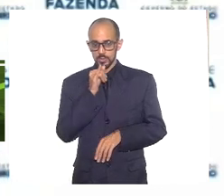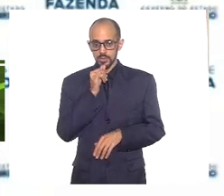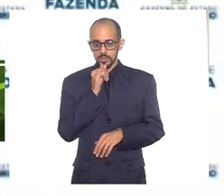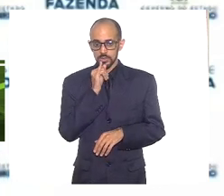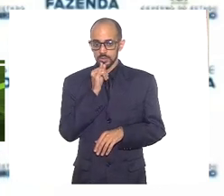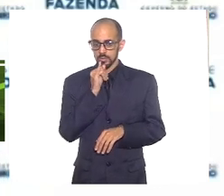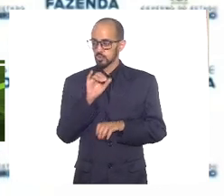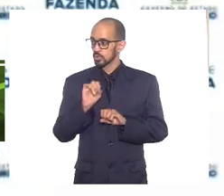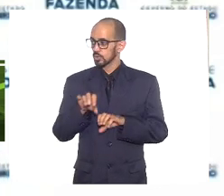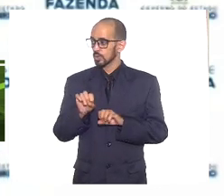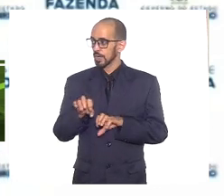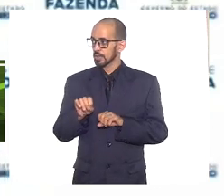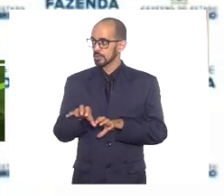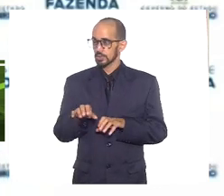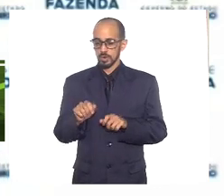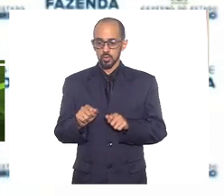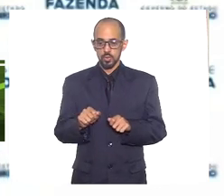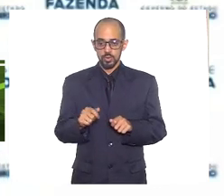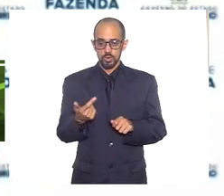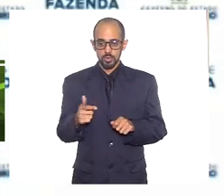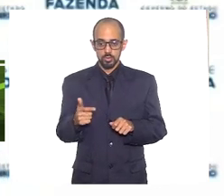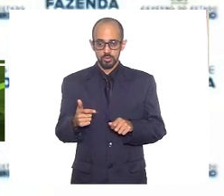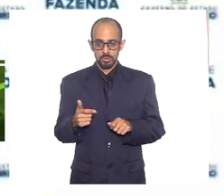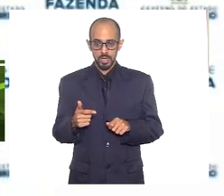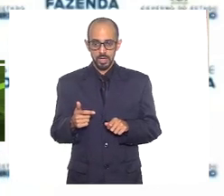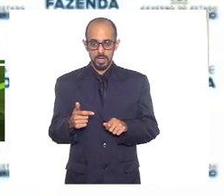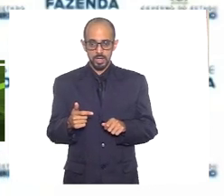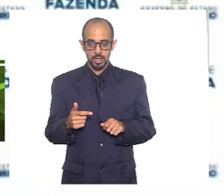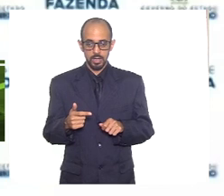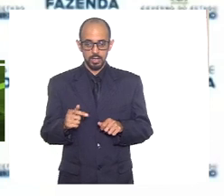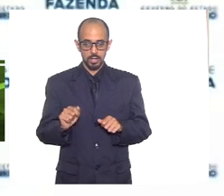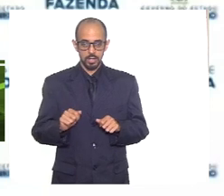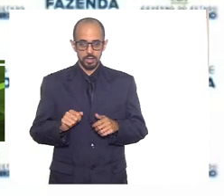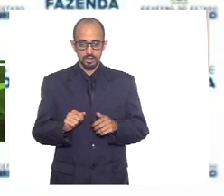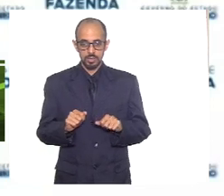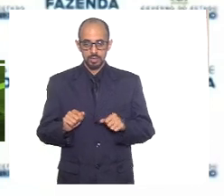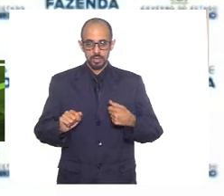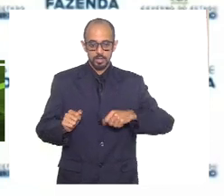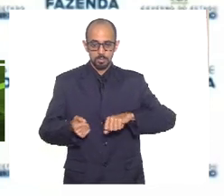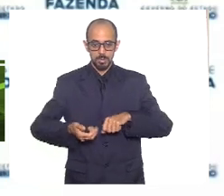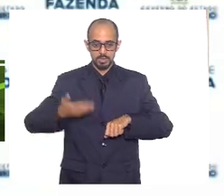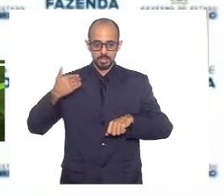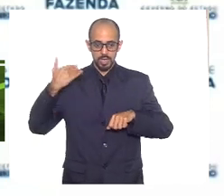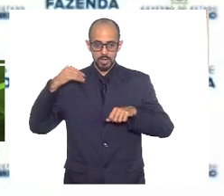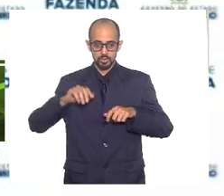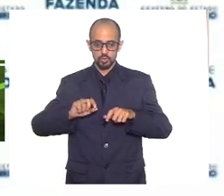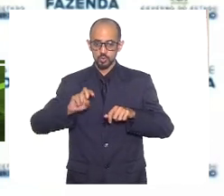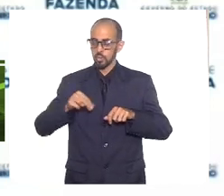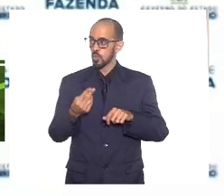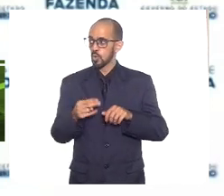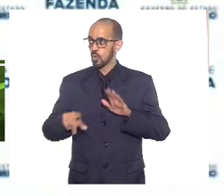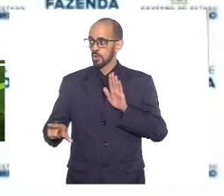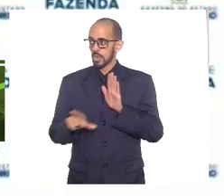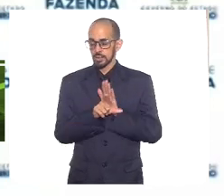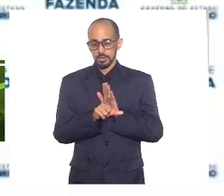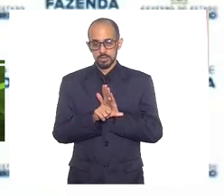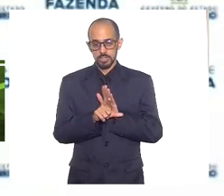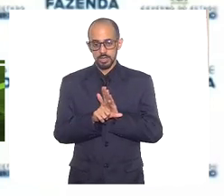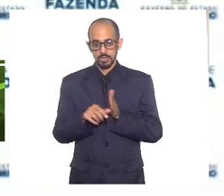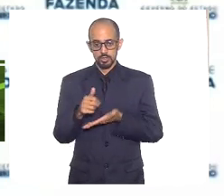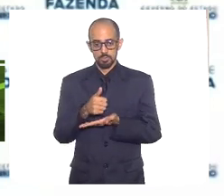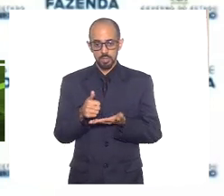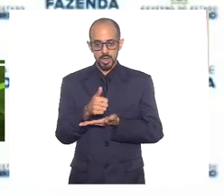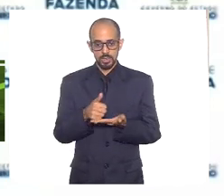estão contempladas, né, como não foram no passado, em função de estar na lei de diretrizes e bases